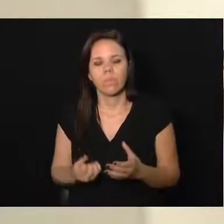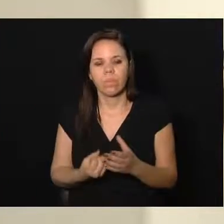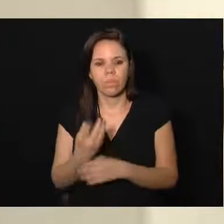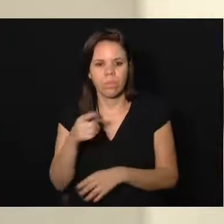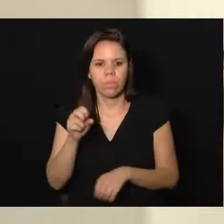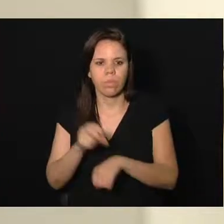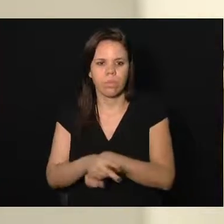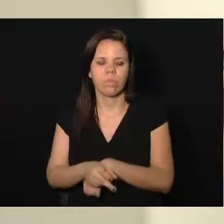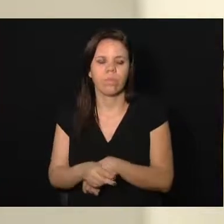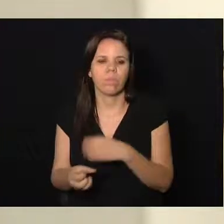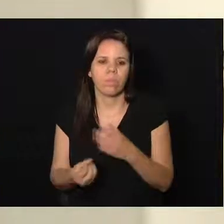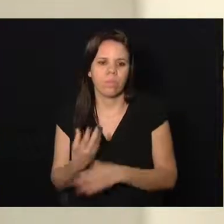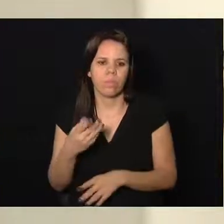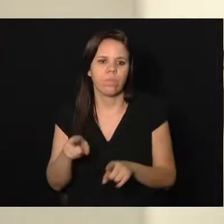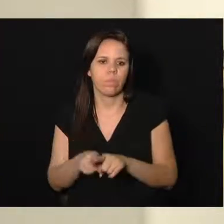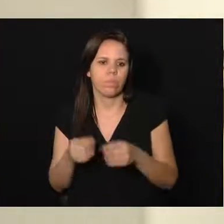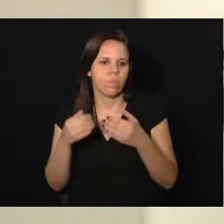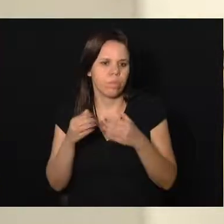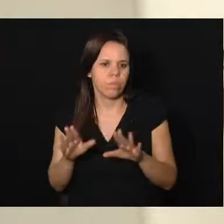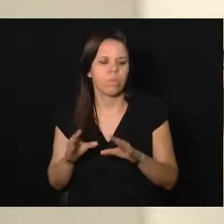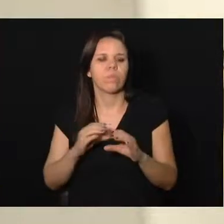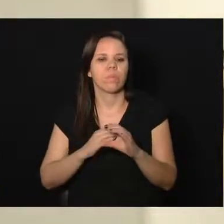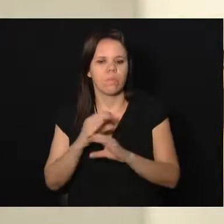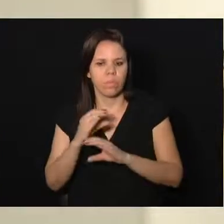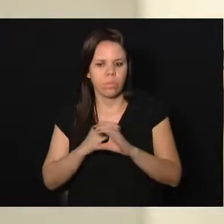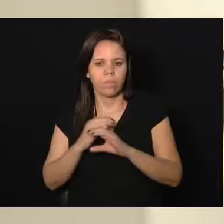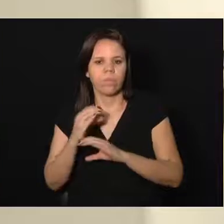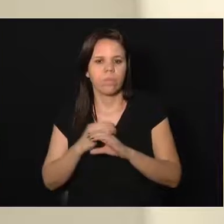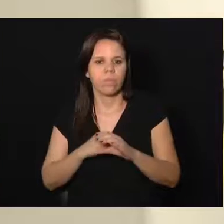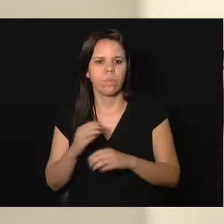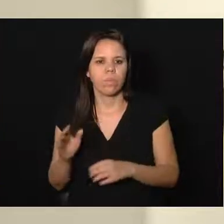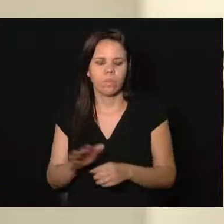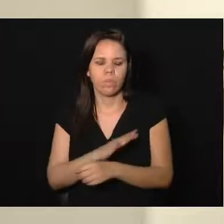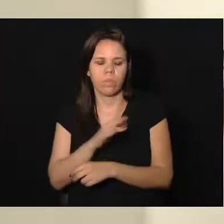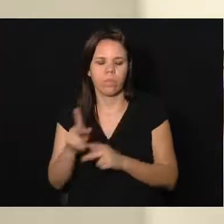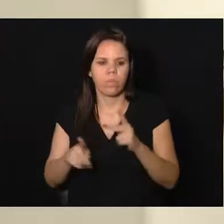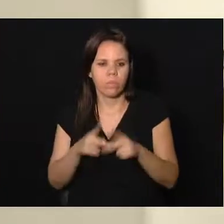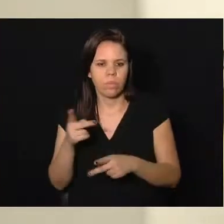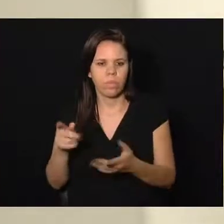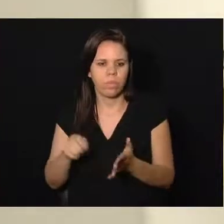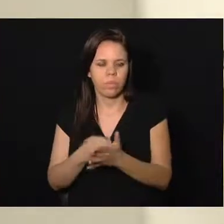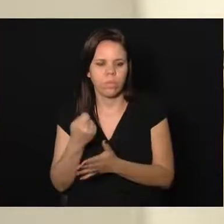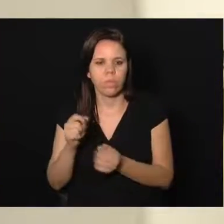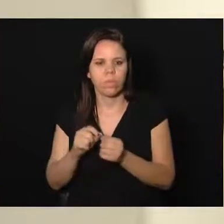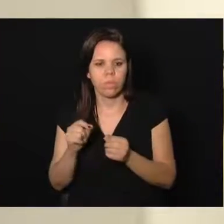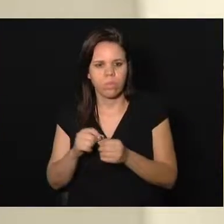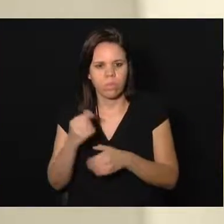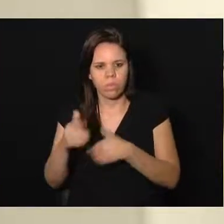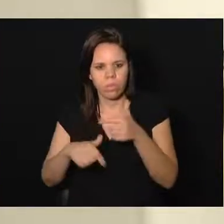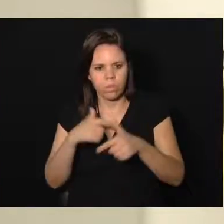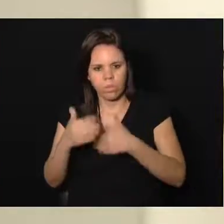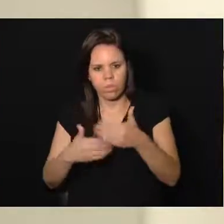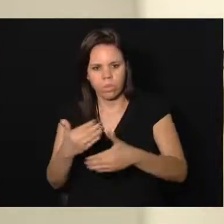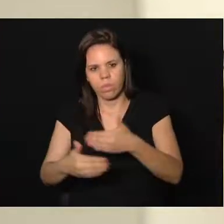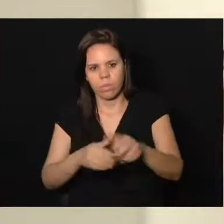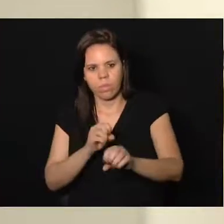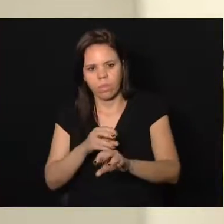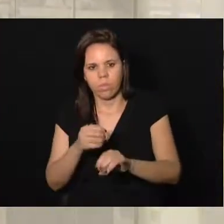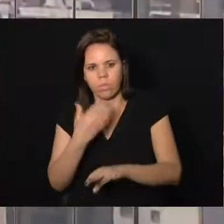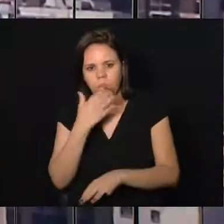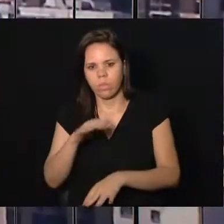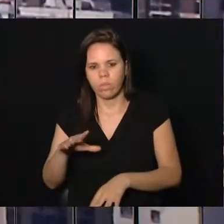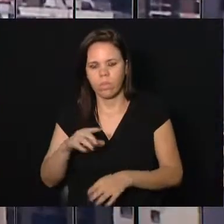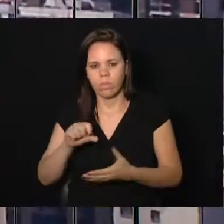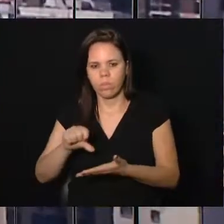serão criados e vai ser aberto concurso, né? Eles serão preenchidos por concurso, que são cargos de carreira, né, do quadro da educação do